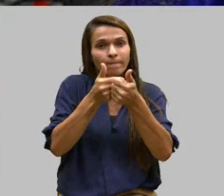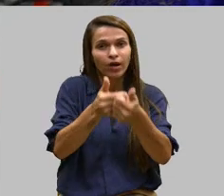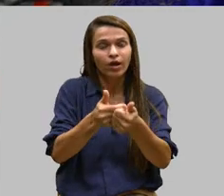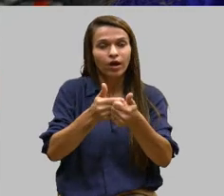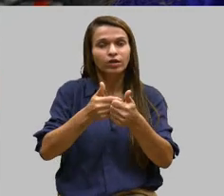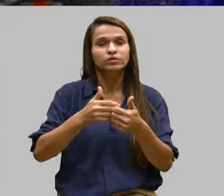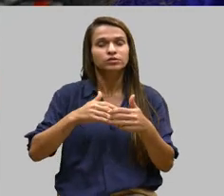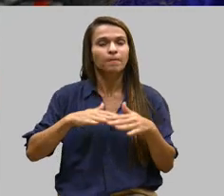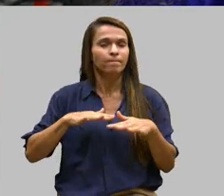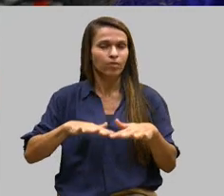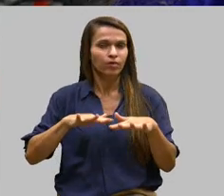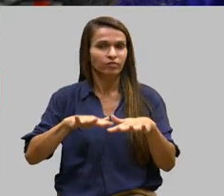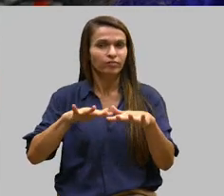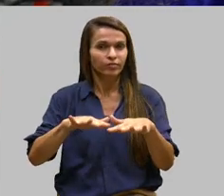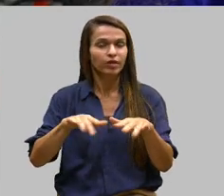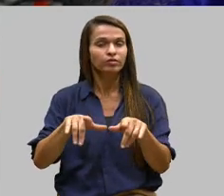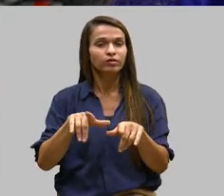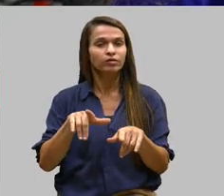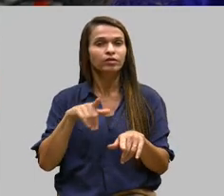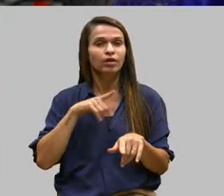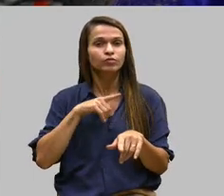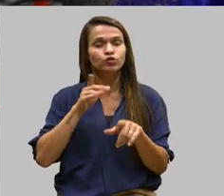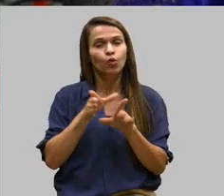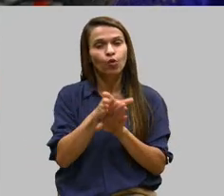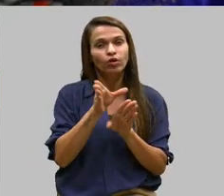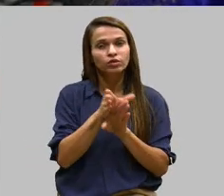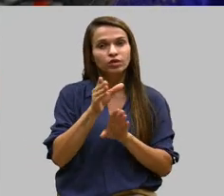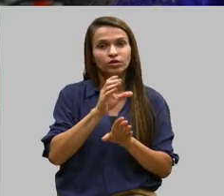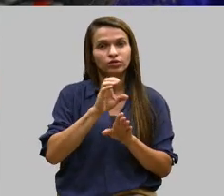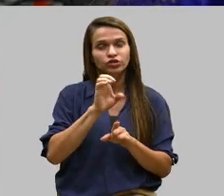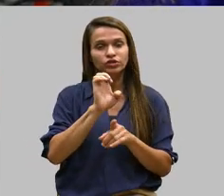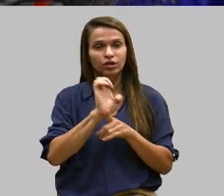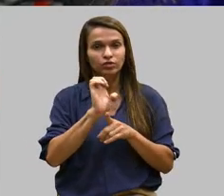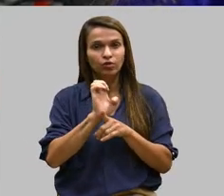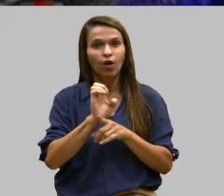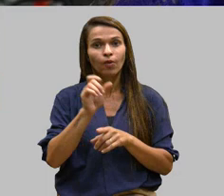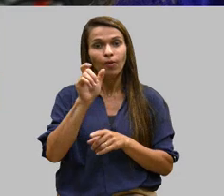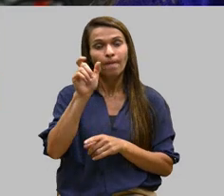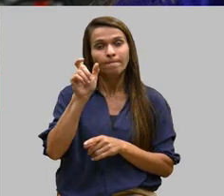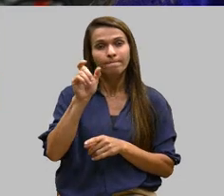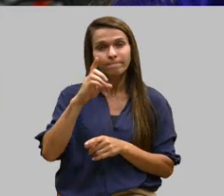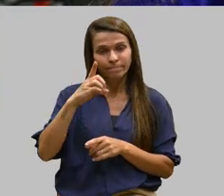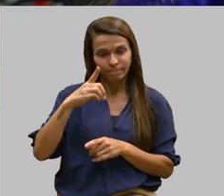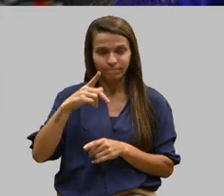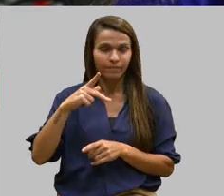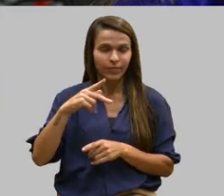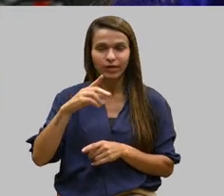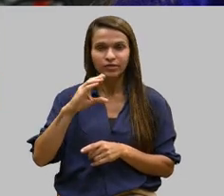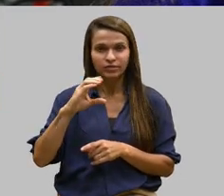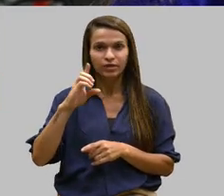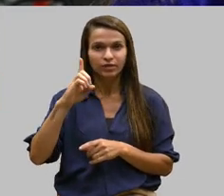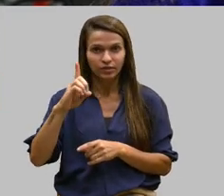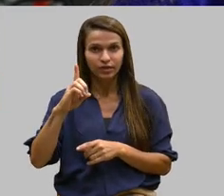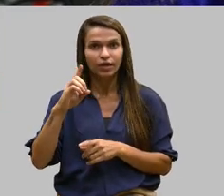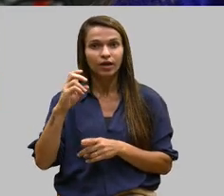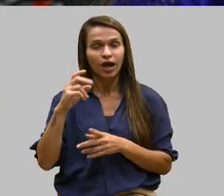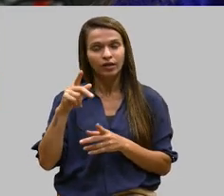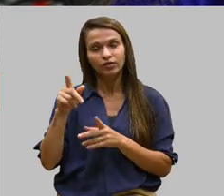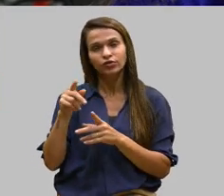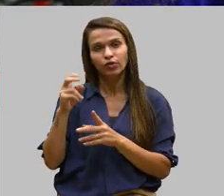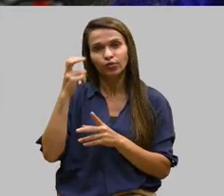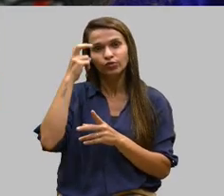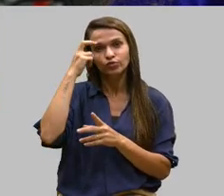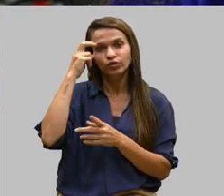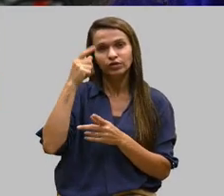movimentação temos o Conselho Estadual da pessoa com deficiência ativo né aqui na figura da nossa presidente bem